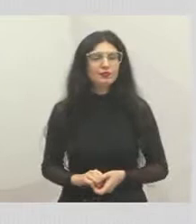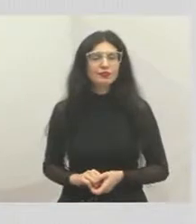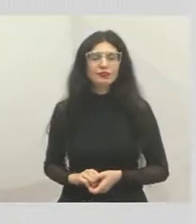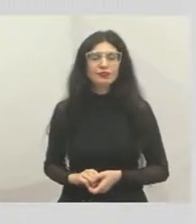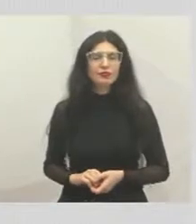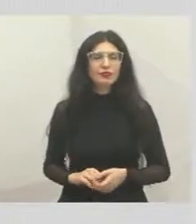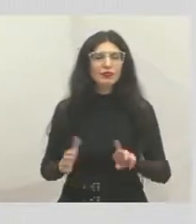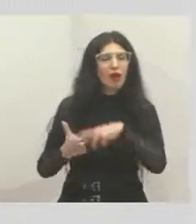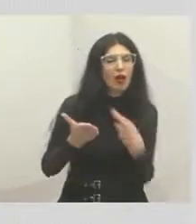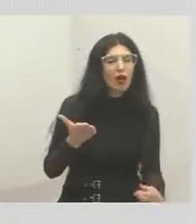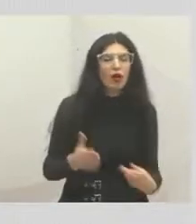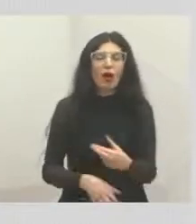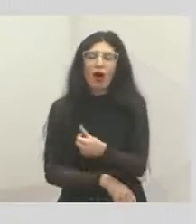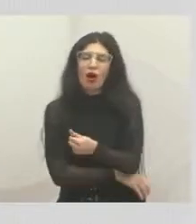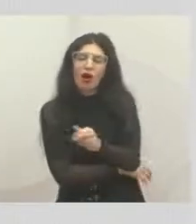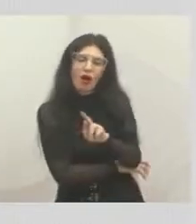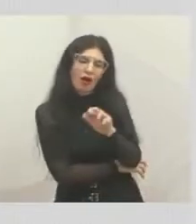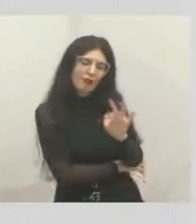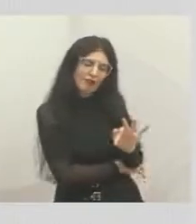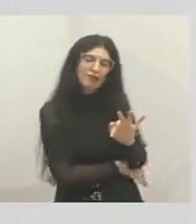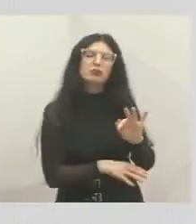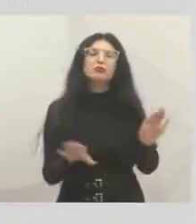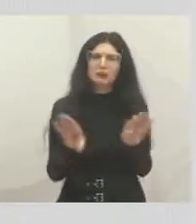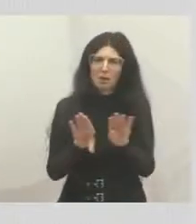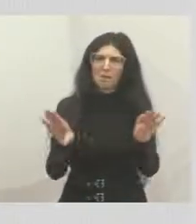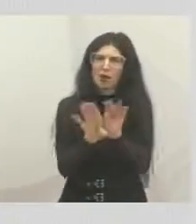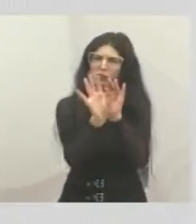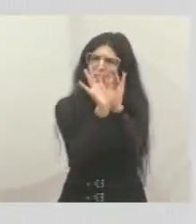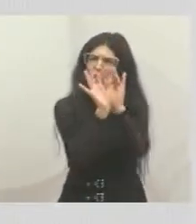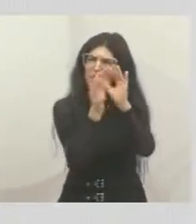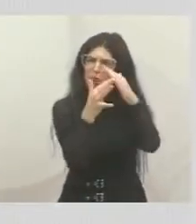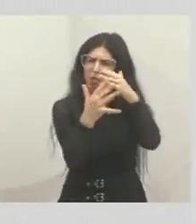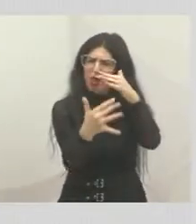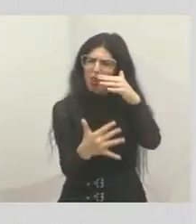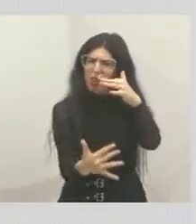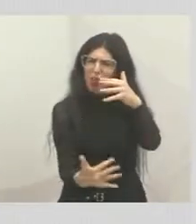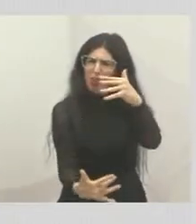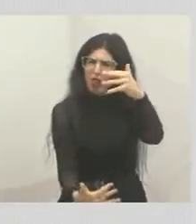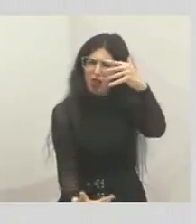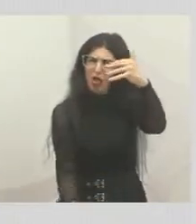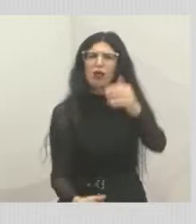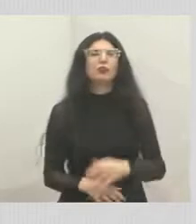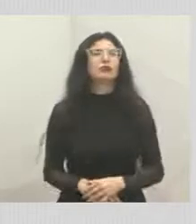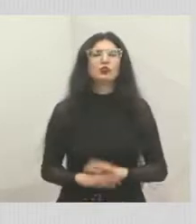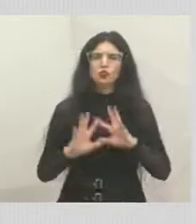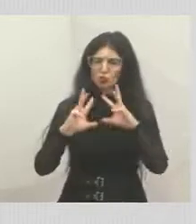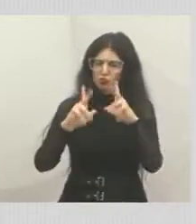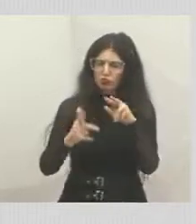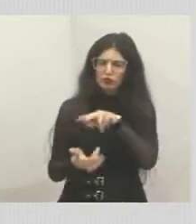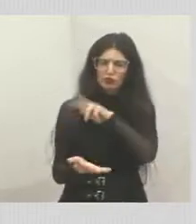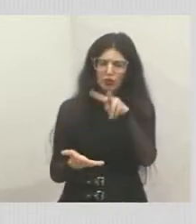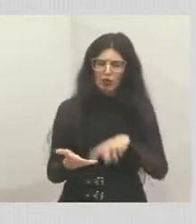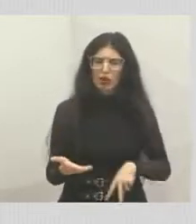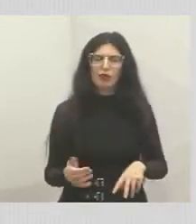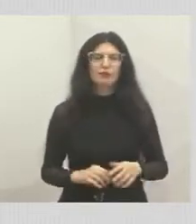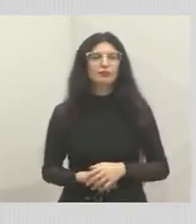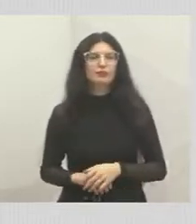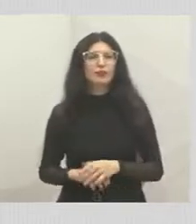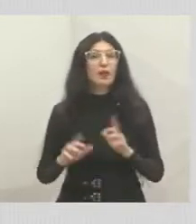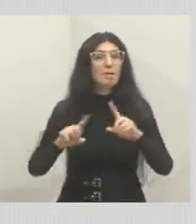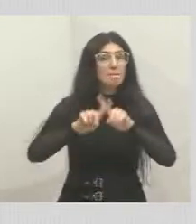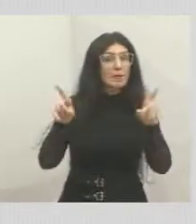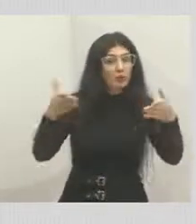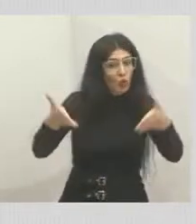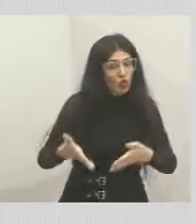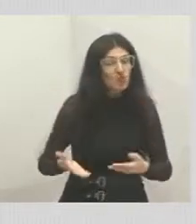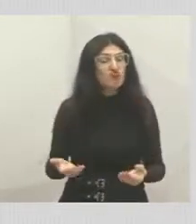da LRF, todos eles detalhados. Lembrando a todos que esta apresentação ela é um resumo desses relatórios que já